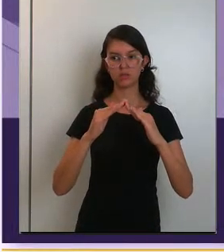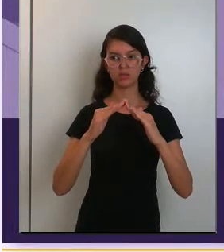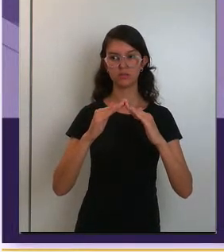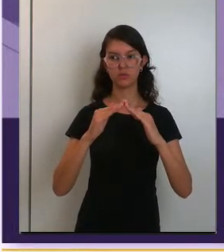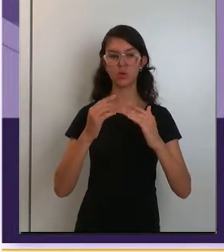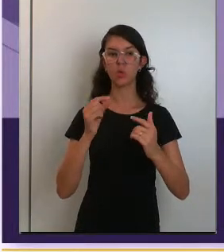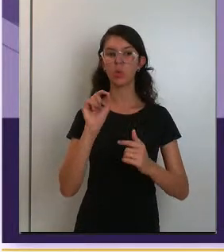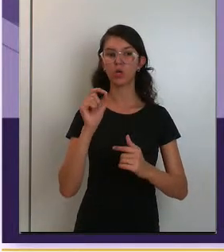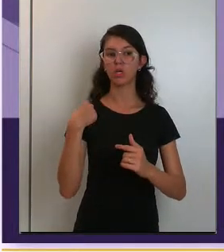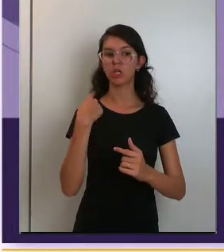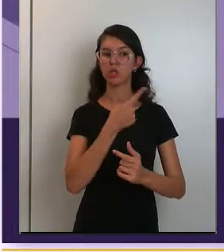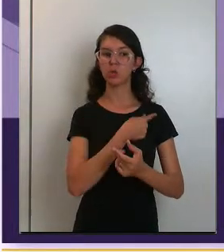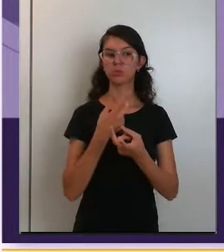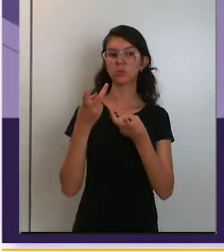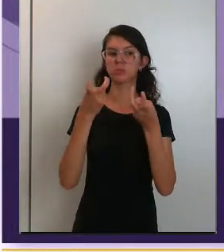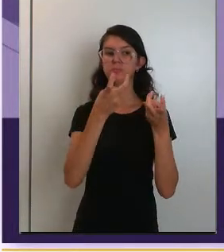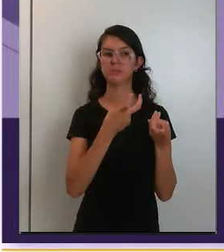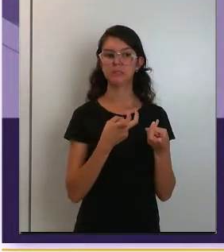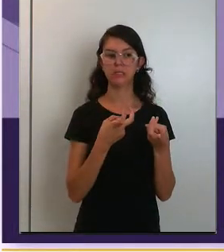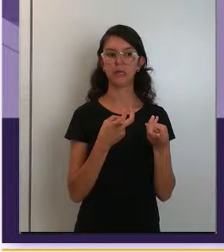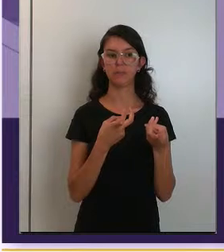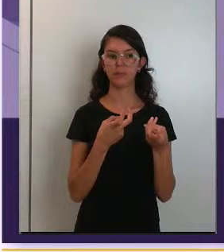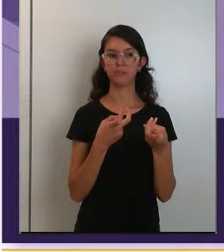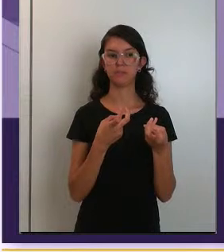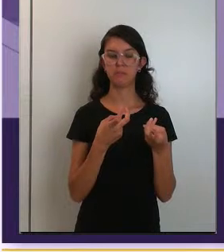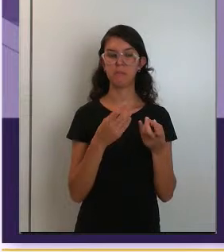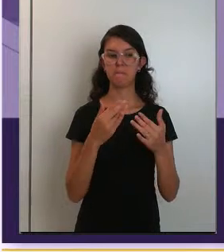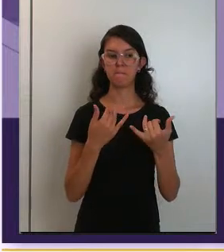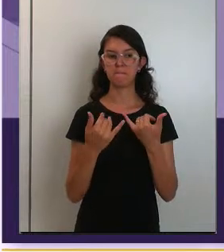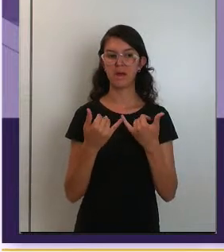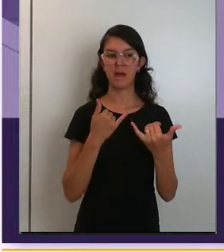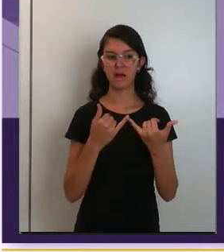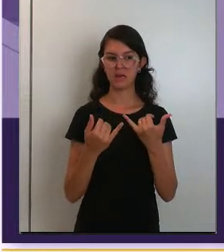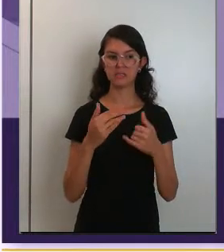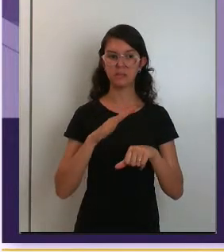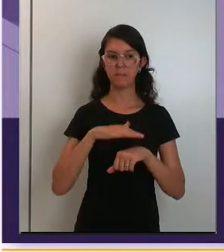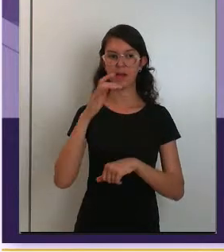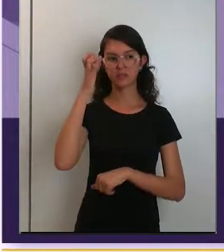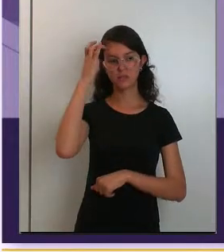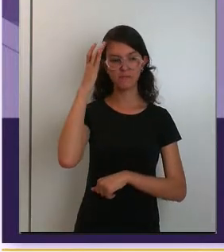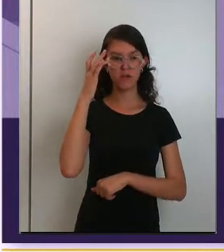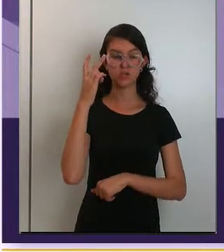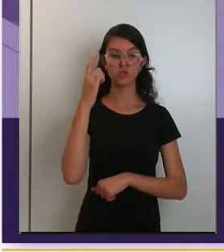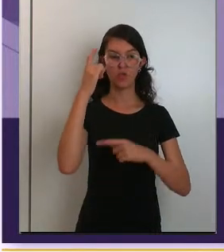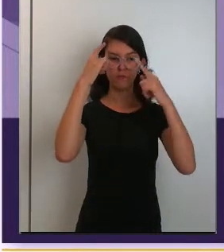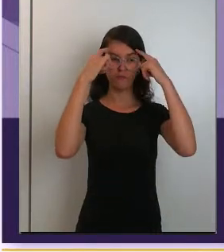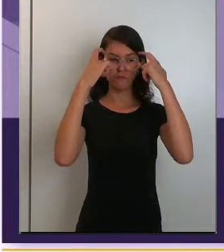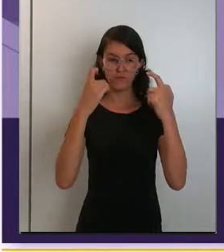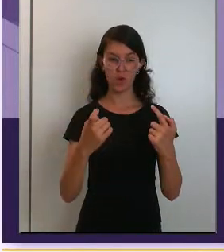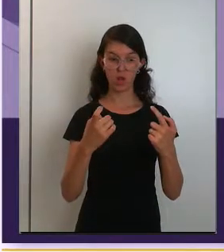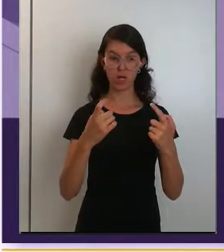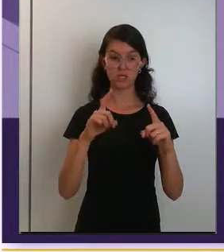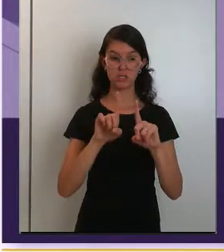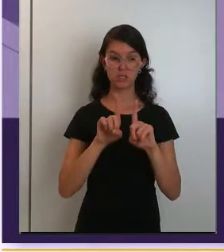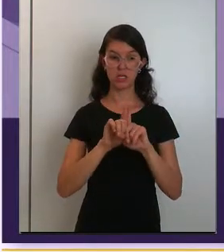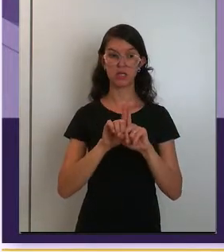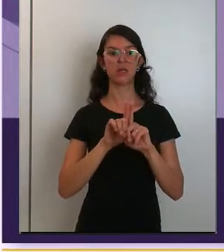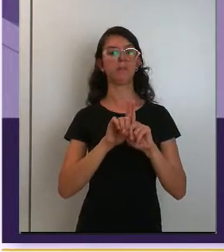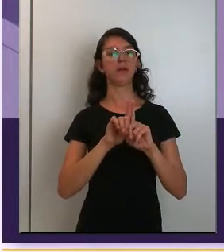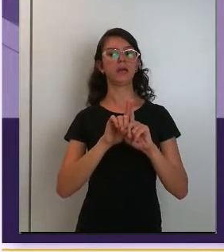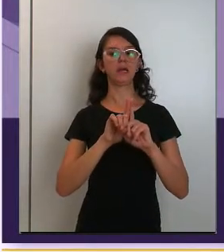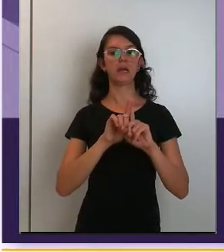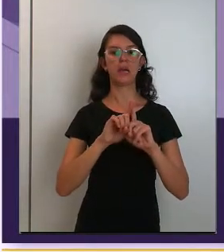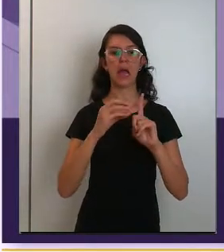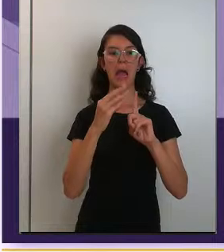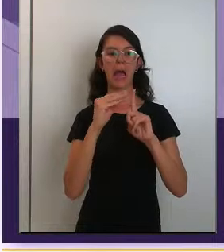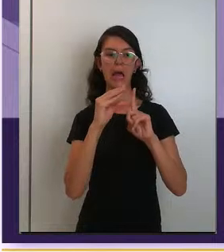observa é uma facilitação de situações de violência e assédio dentro do ambiente de trabalho. Então,